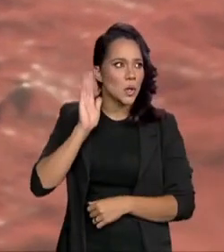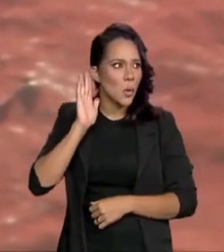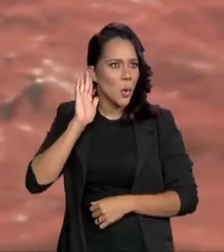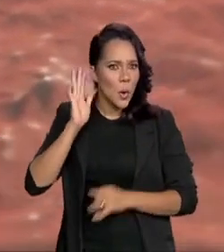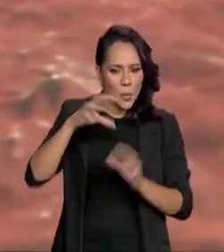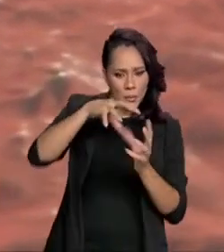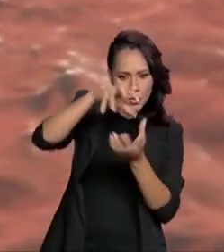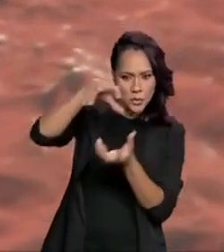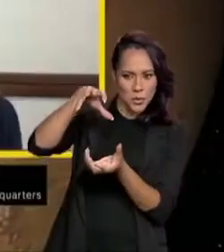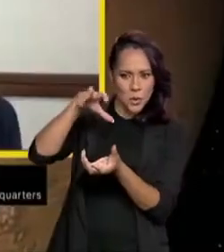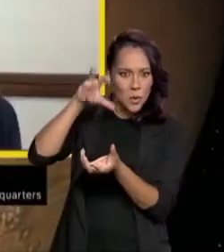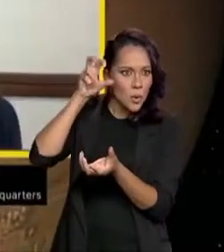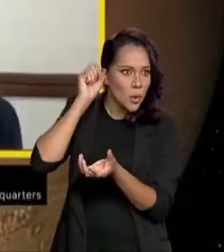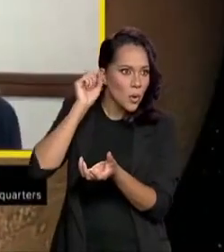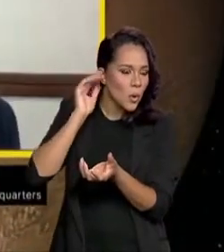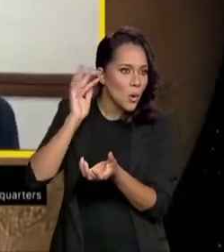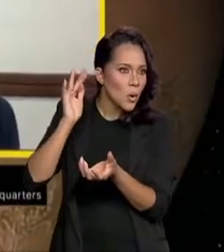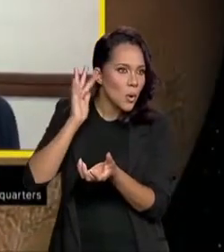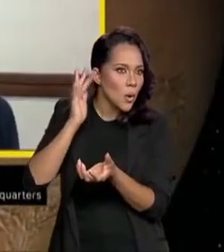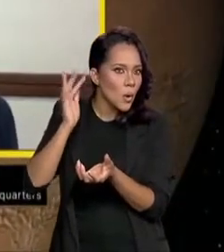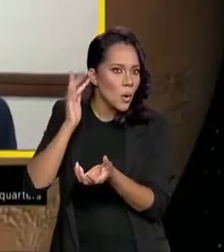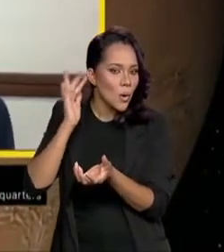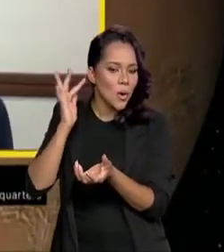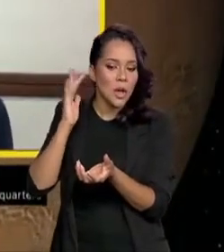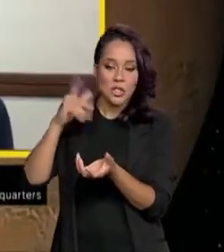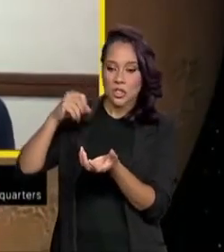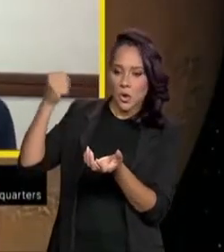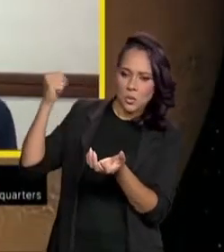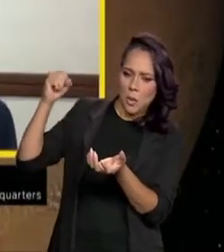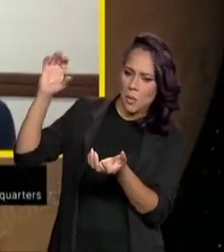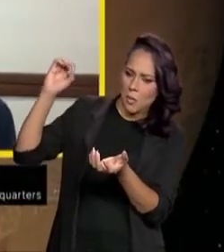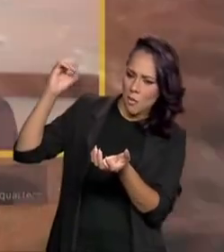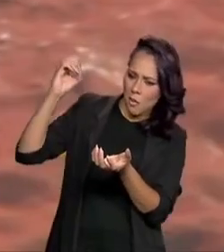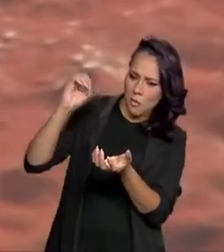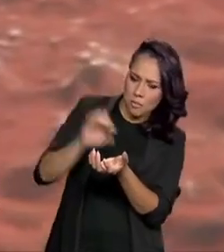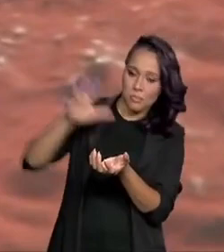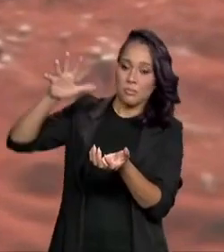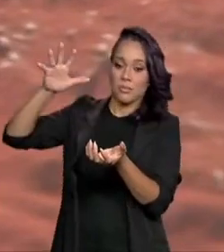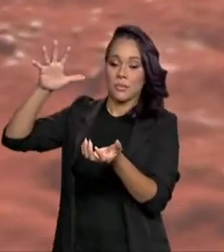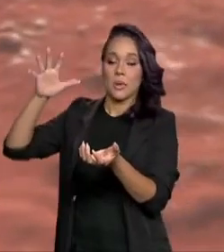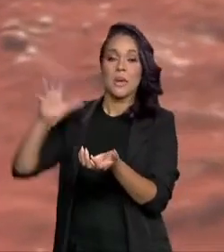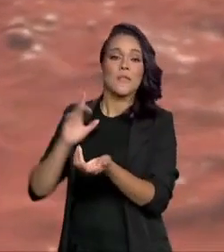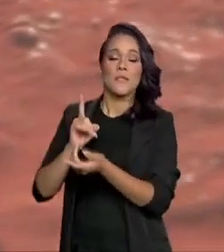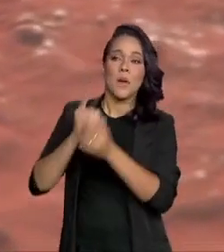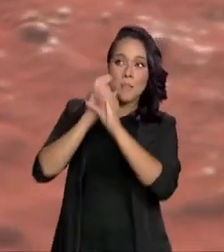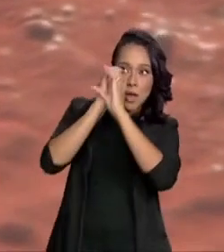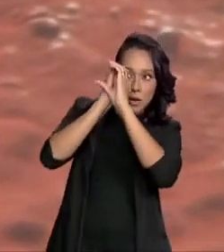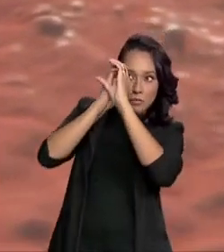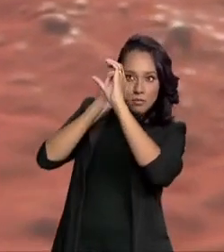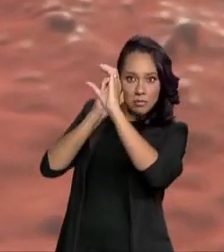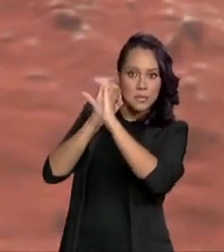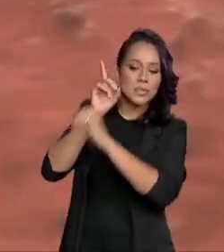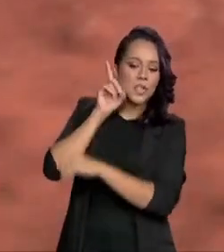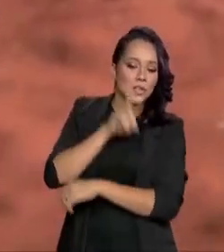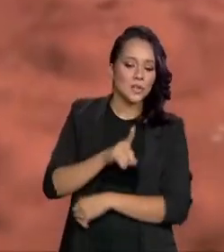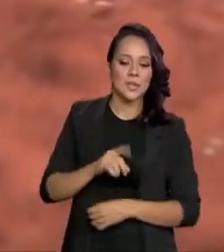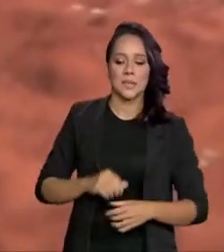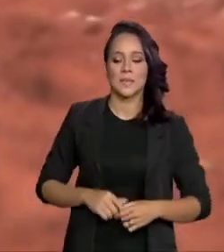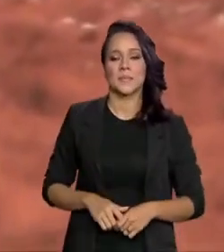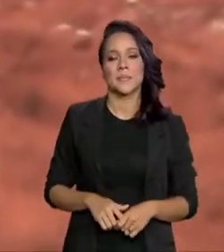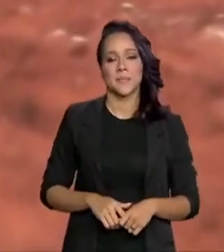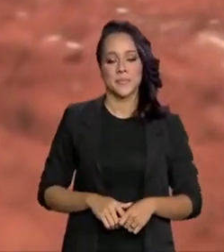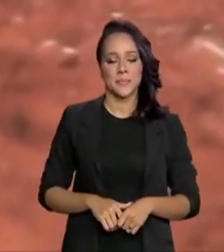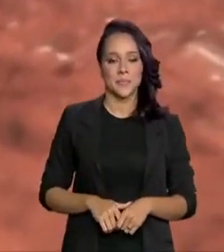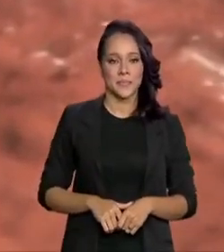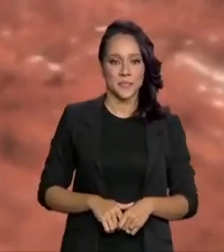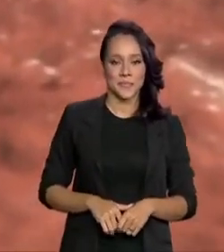eles conseguiram ouvir som do planeta vermelho, né, do impacto desse meteorito, foi detectado pela sonda americana InSight,